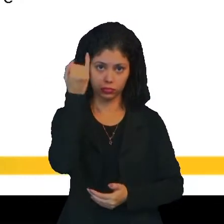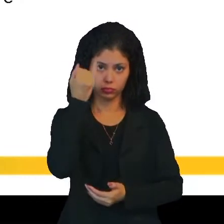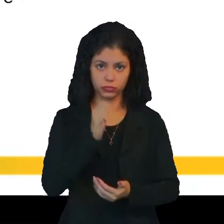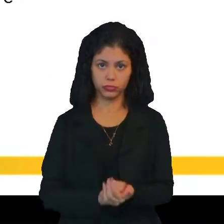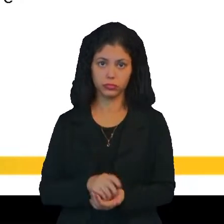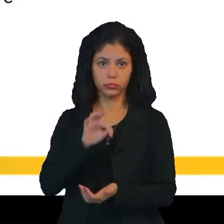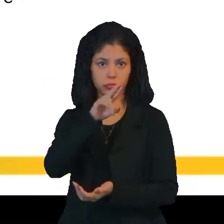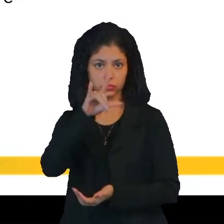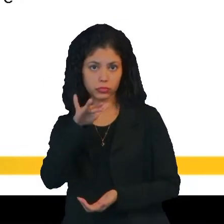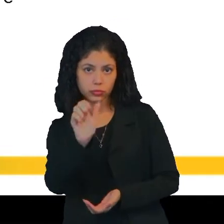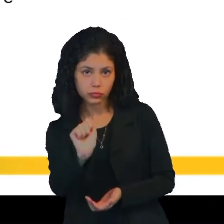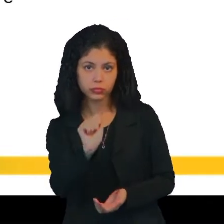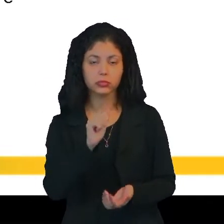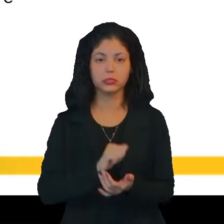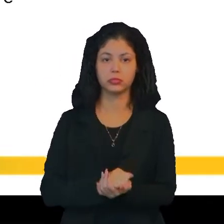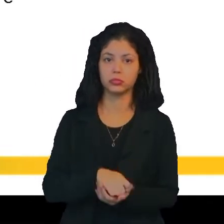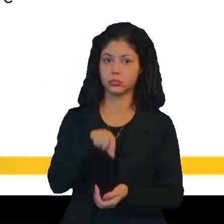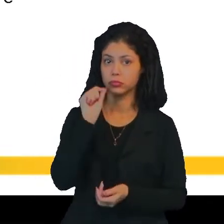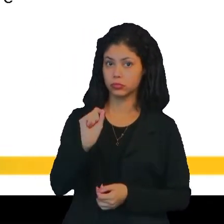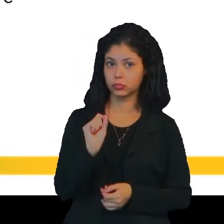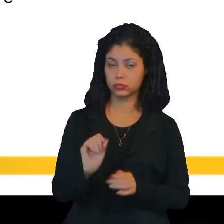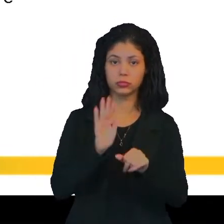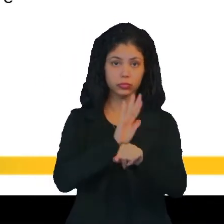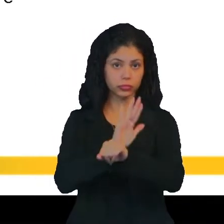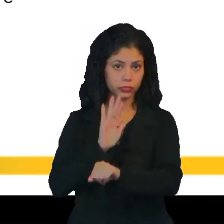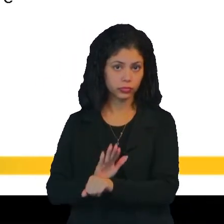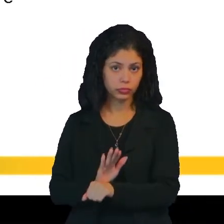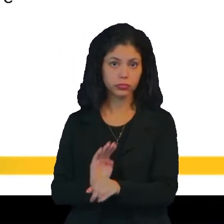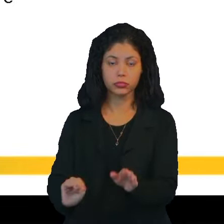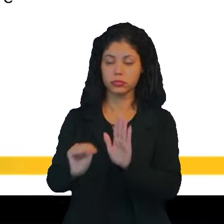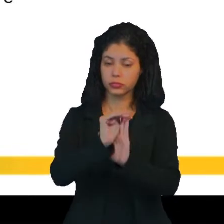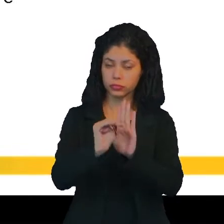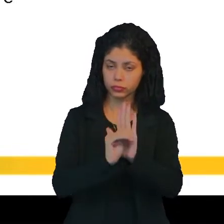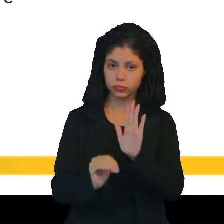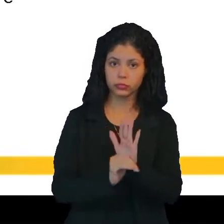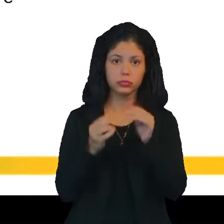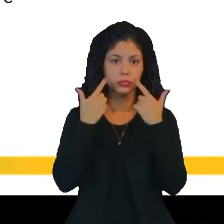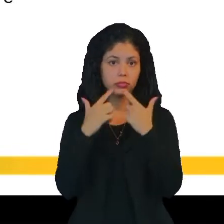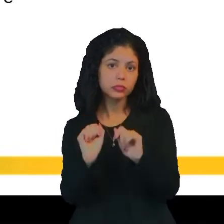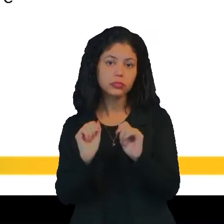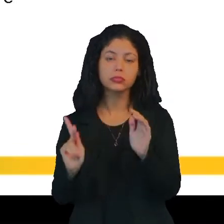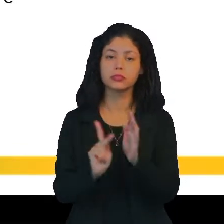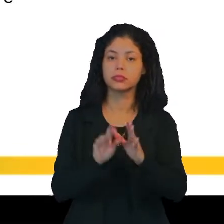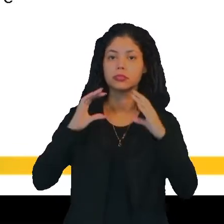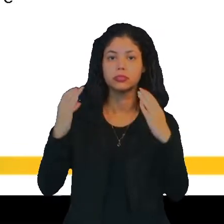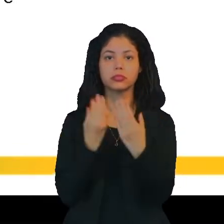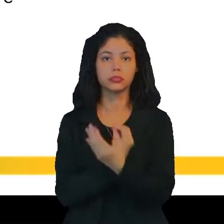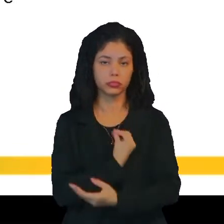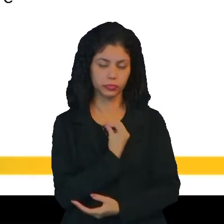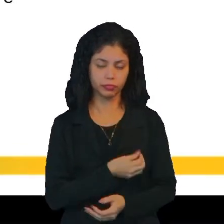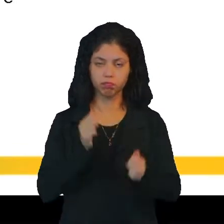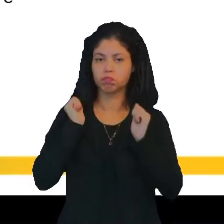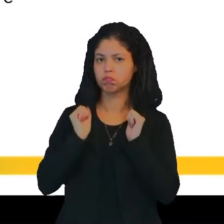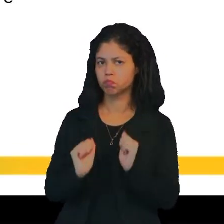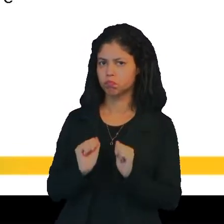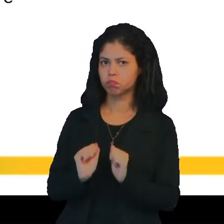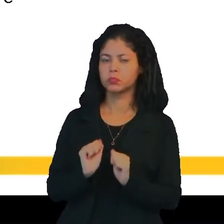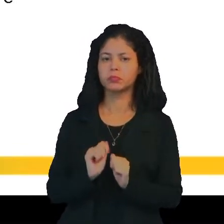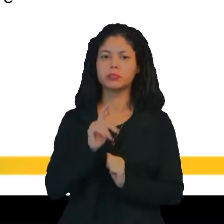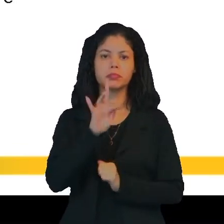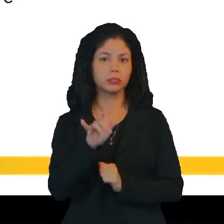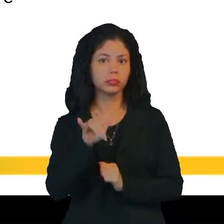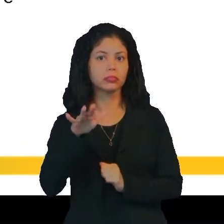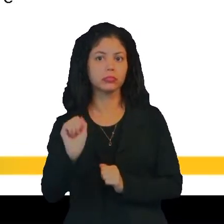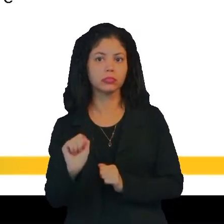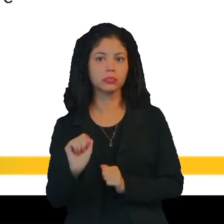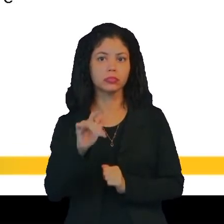taxonomia? A importância da taxonomia é que ela ajuda a padronizar a linguagem dos seres vivos. Ela permite estabelecer a